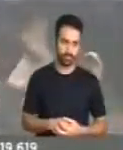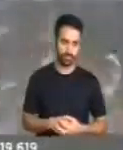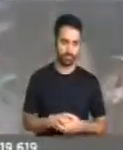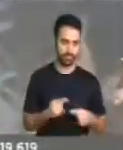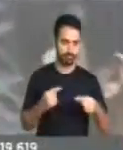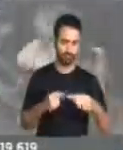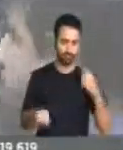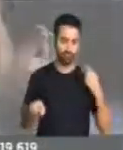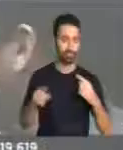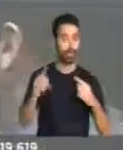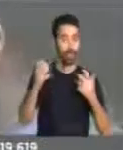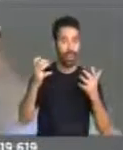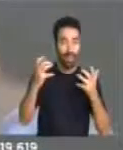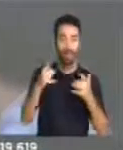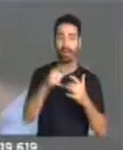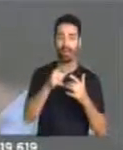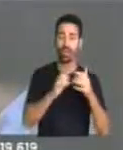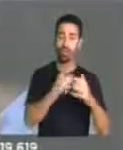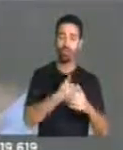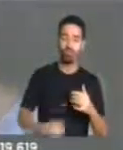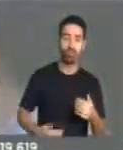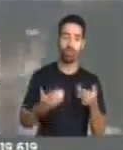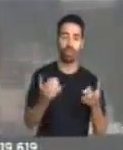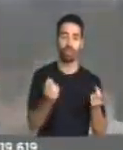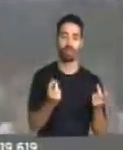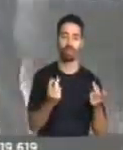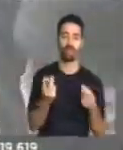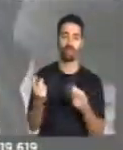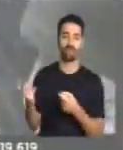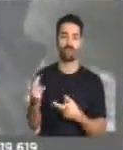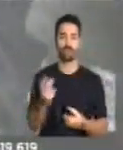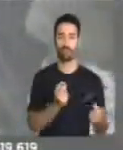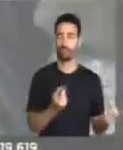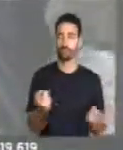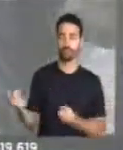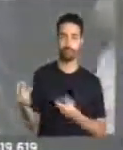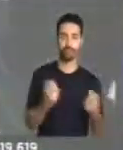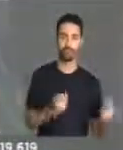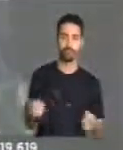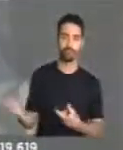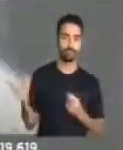processo de privatização das medidas que vêm sendo